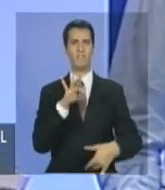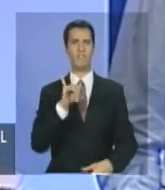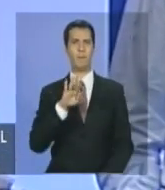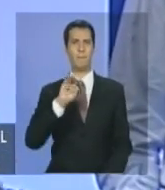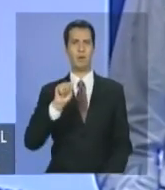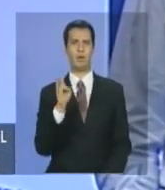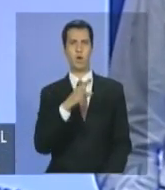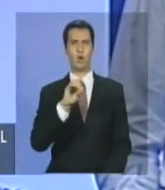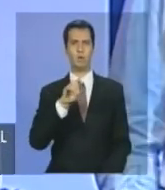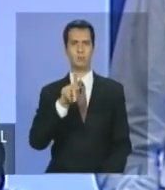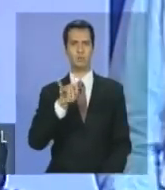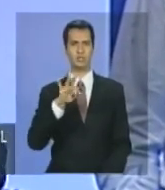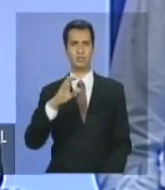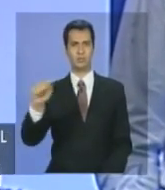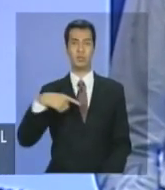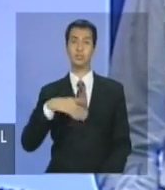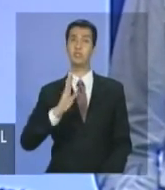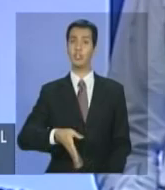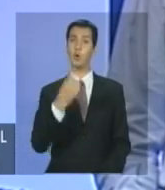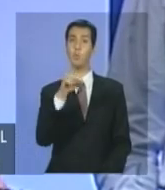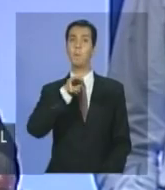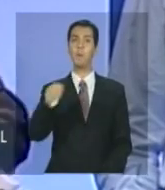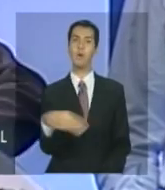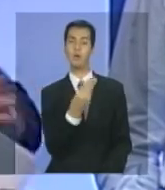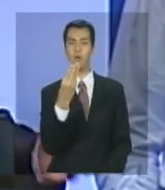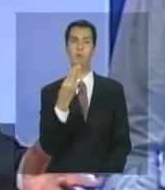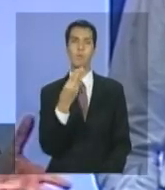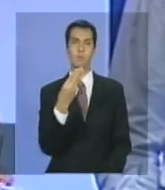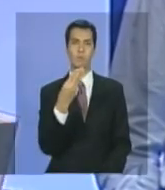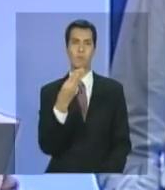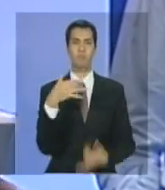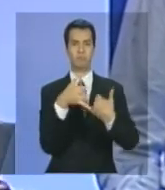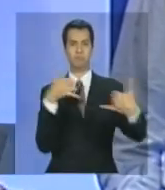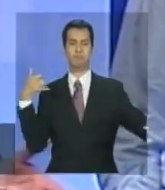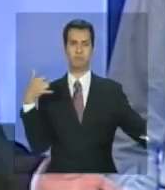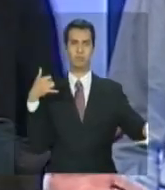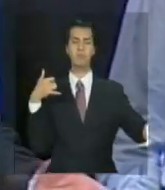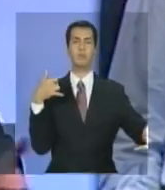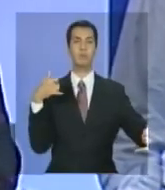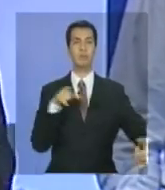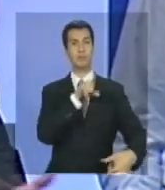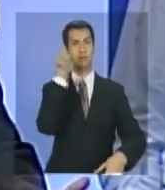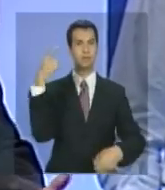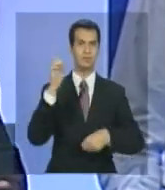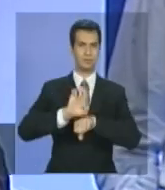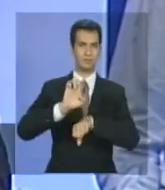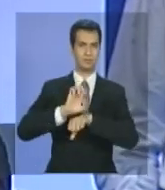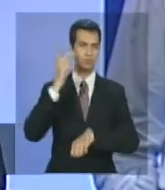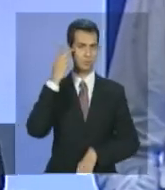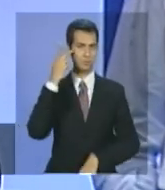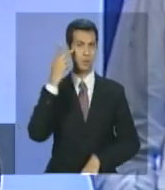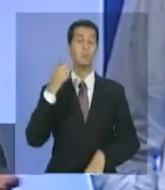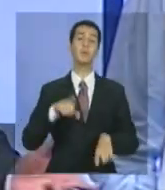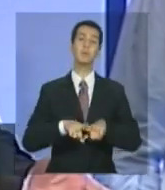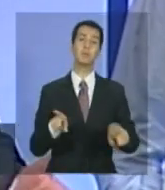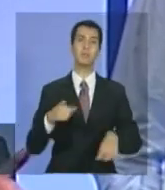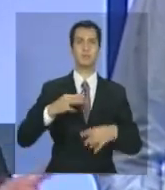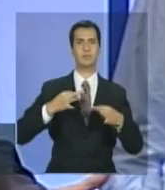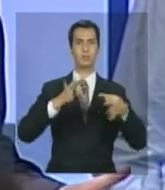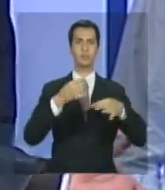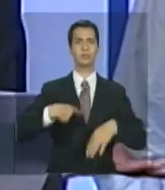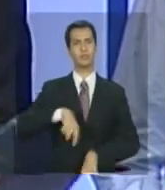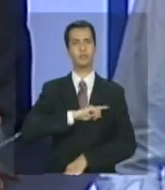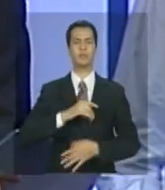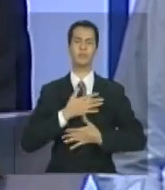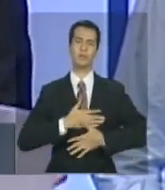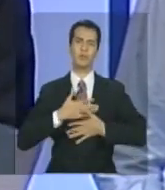1 milhão de casas passadas no estado de São Paulo. Mas, mais do que tecnologia, o que realmente dá muito orgulho para a gente é que o nosso